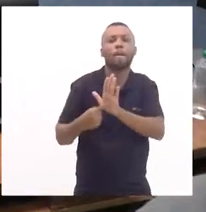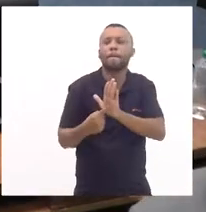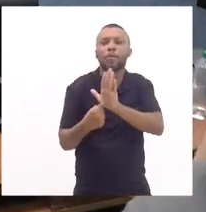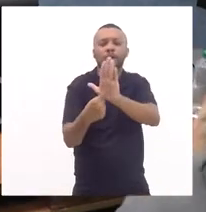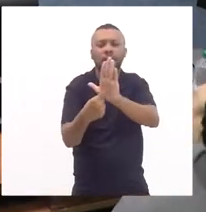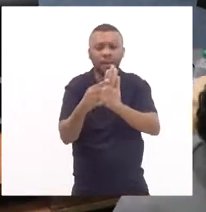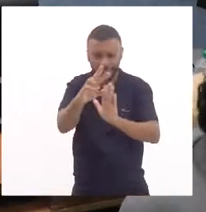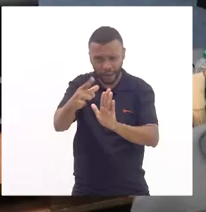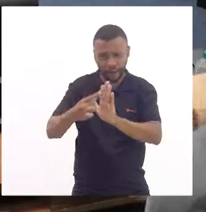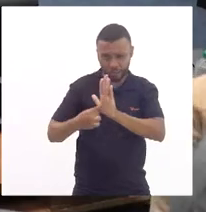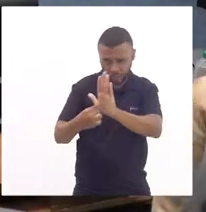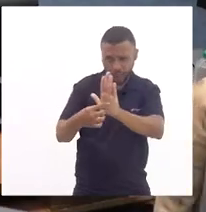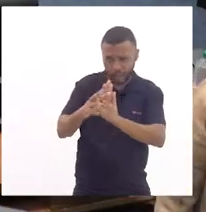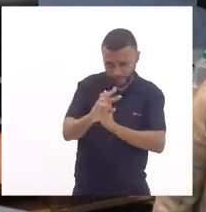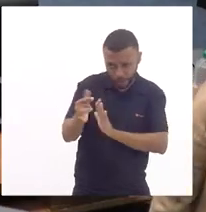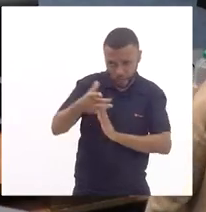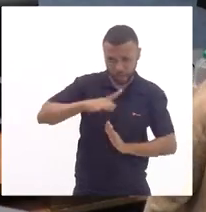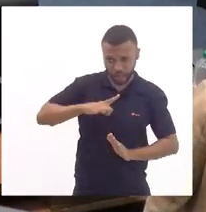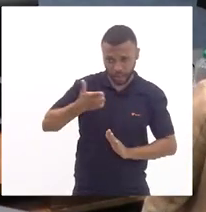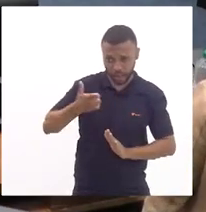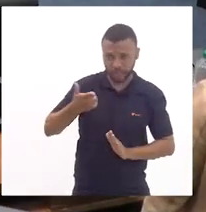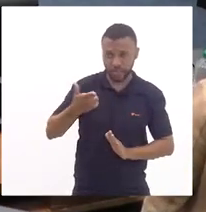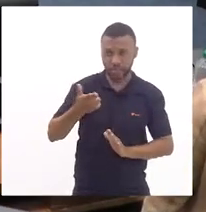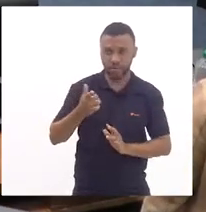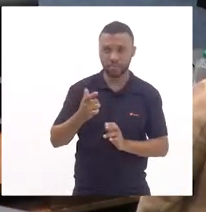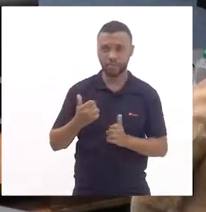Vai sair, não? Vai rodar?